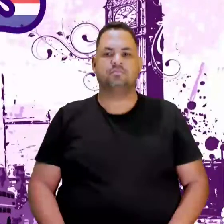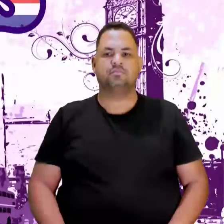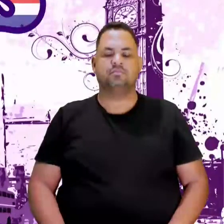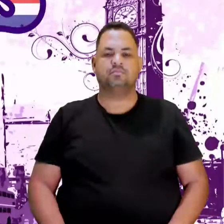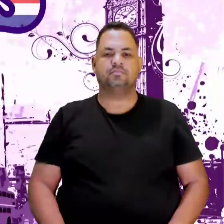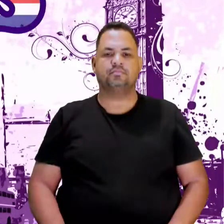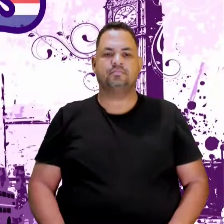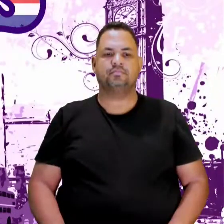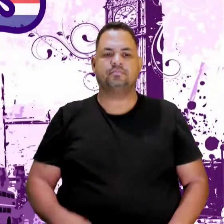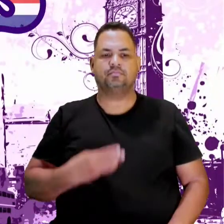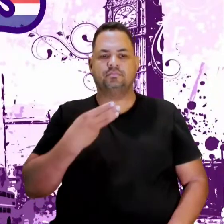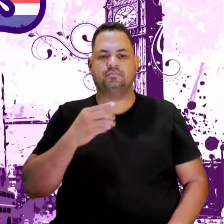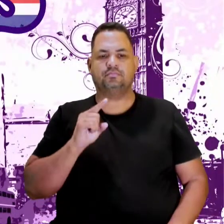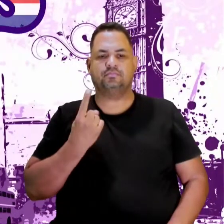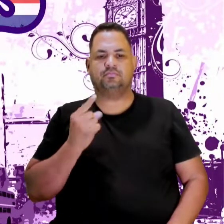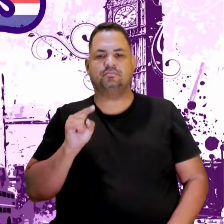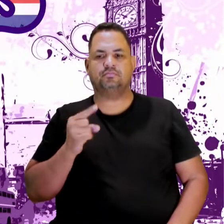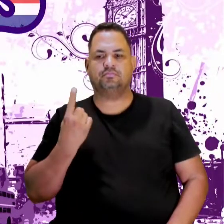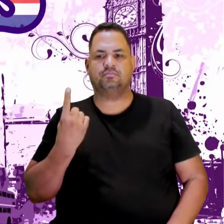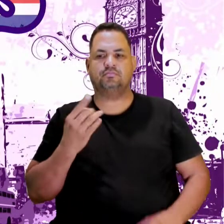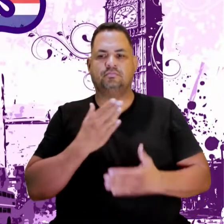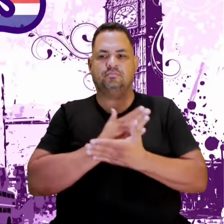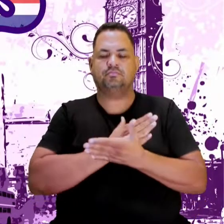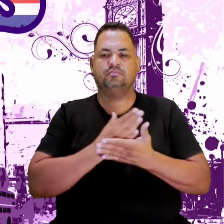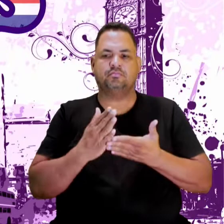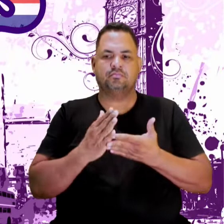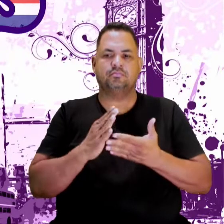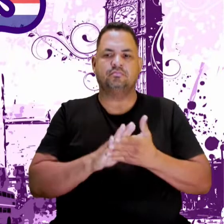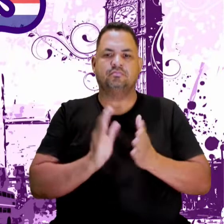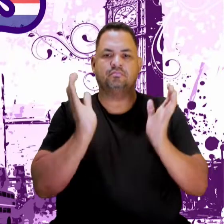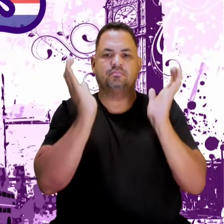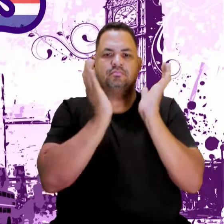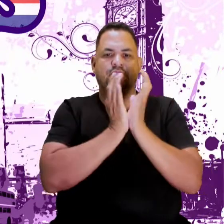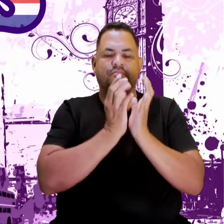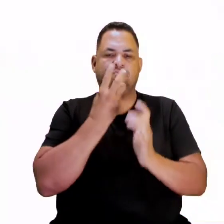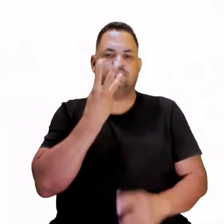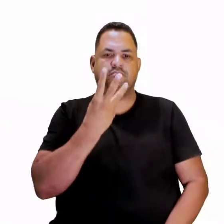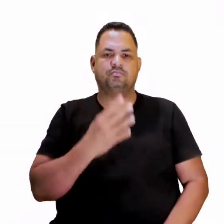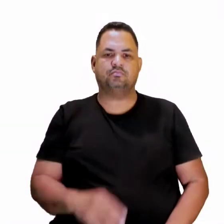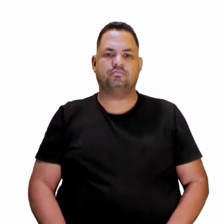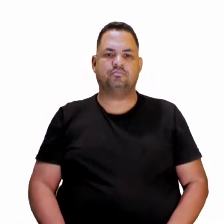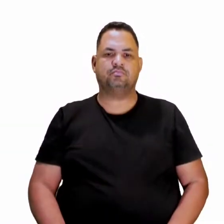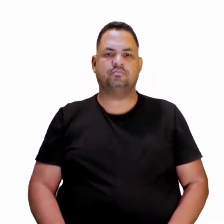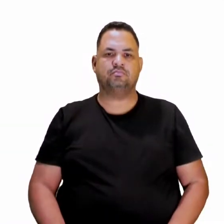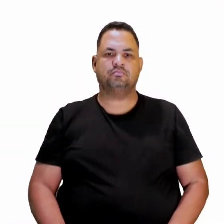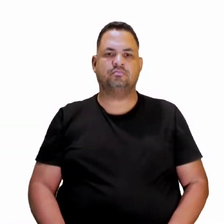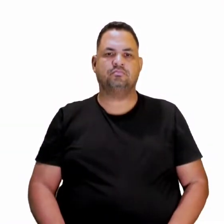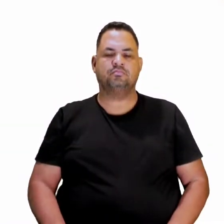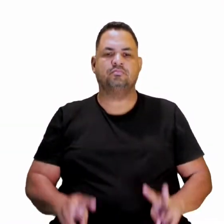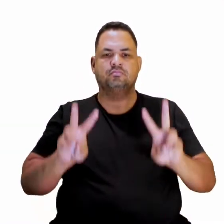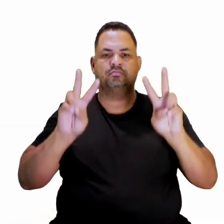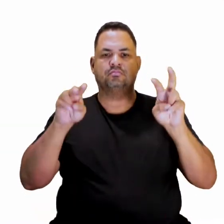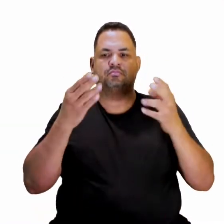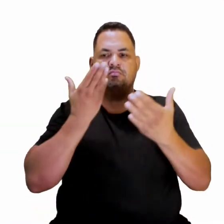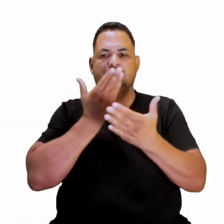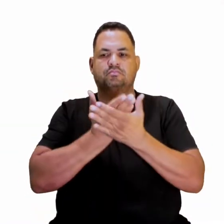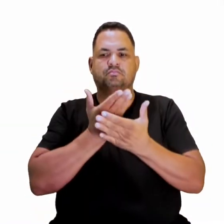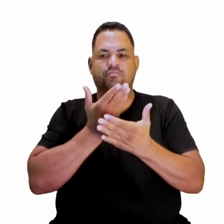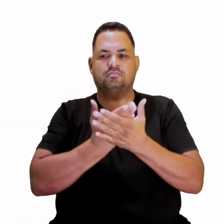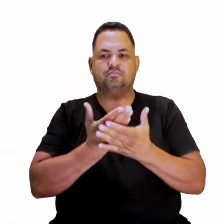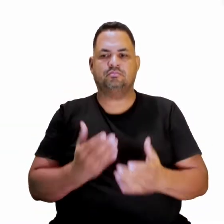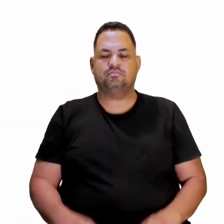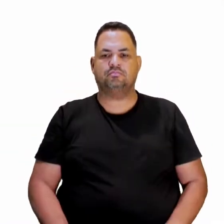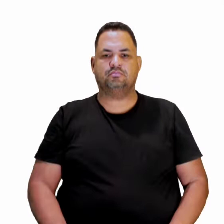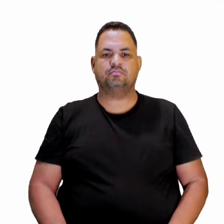Aula 31.1 que inicia essa sua Unit 3. E o título da aula é este